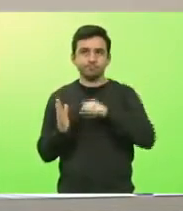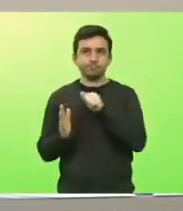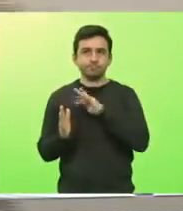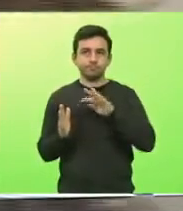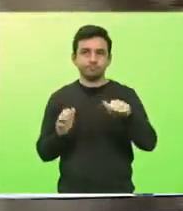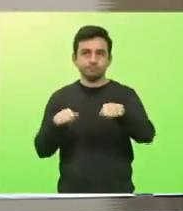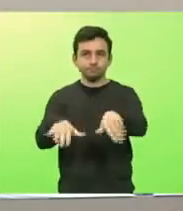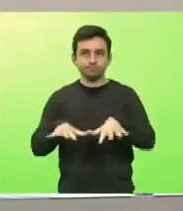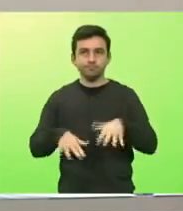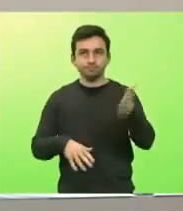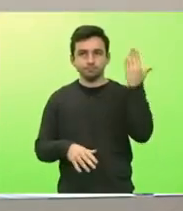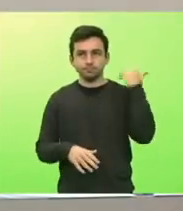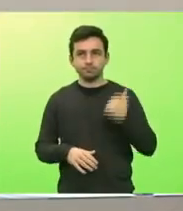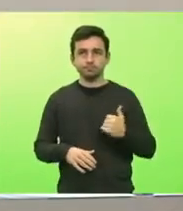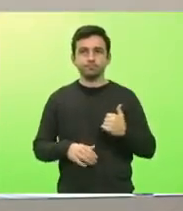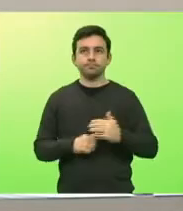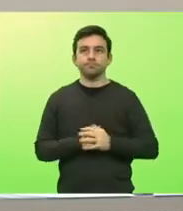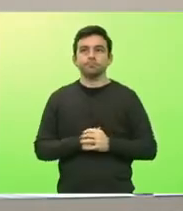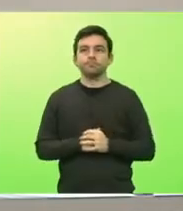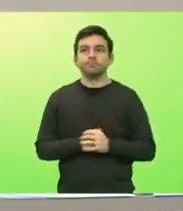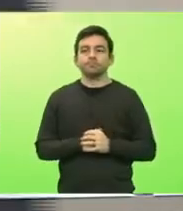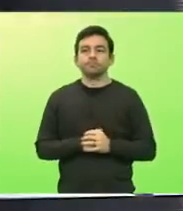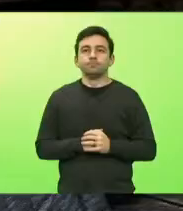sessão anterior.